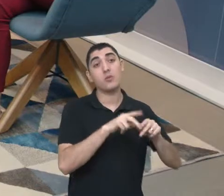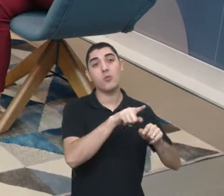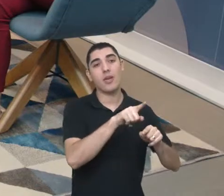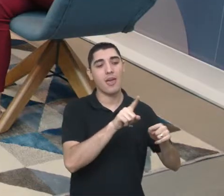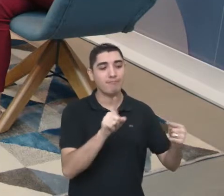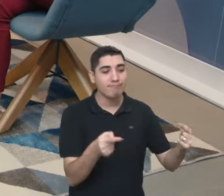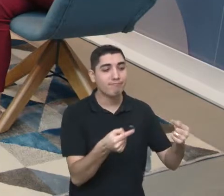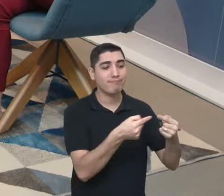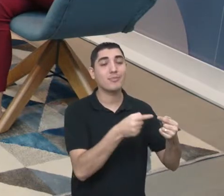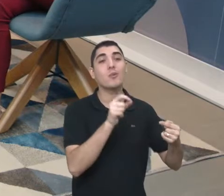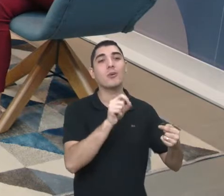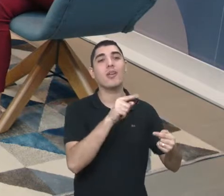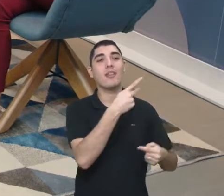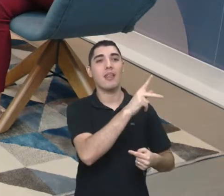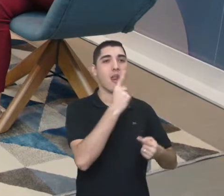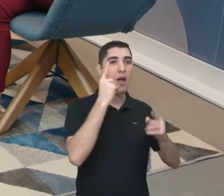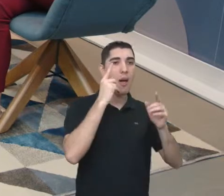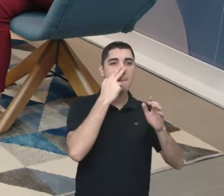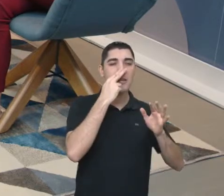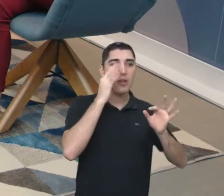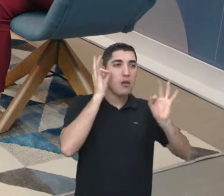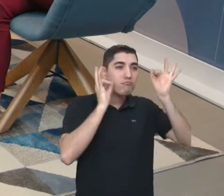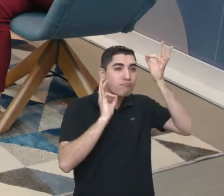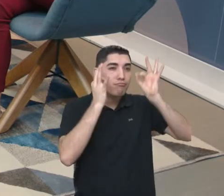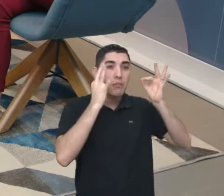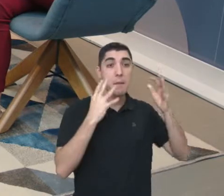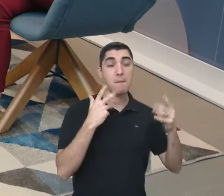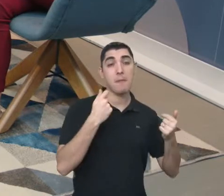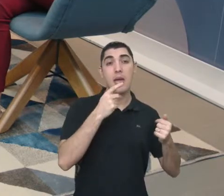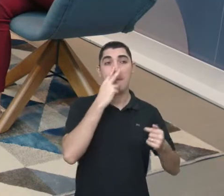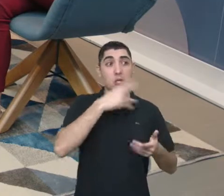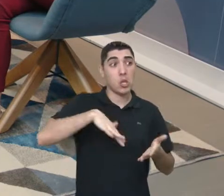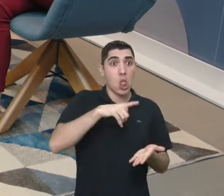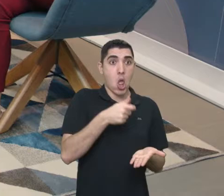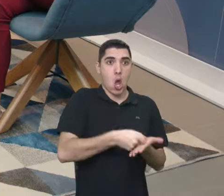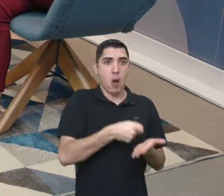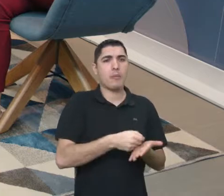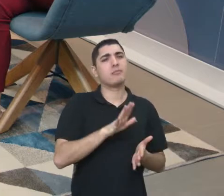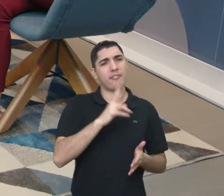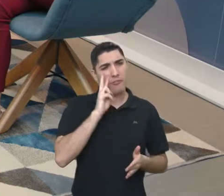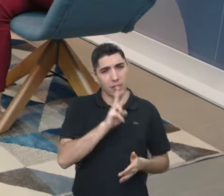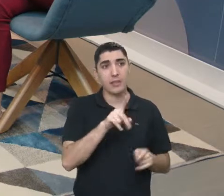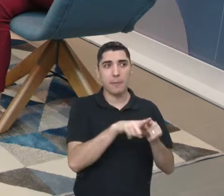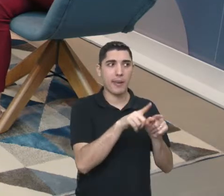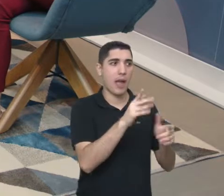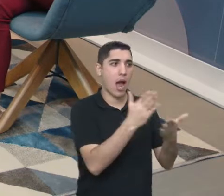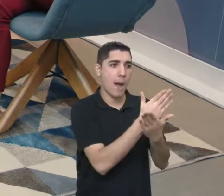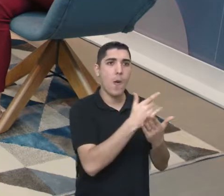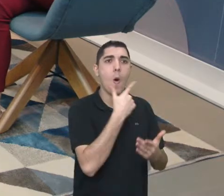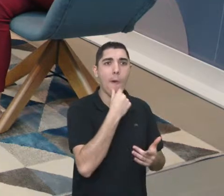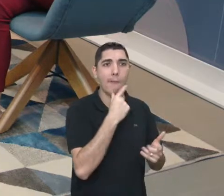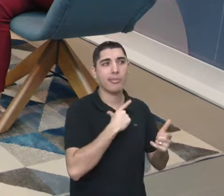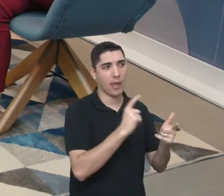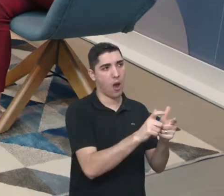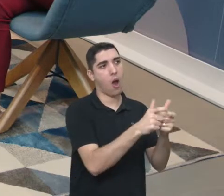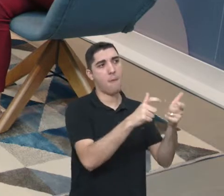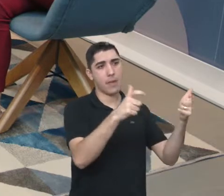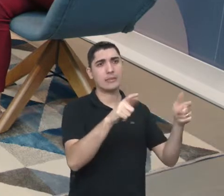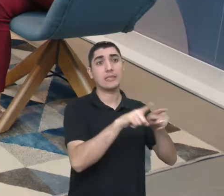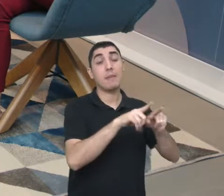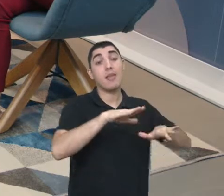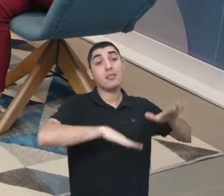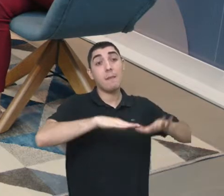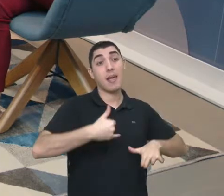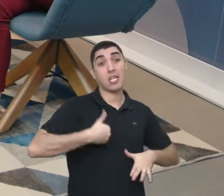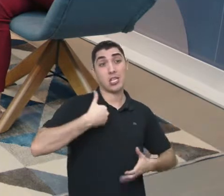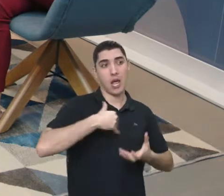muito ligado realmente à pressão estética que a mulher vive. Hoje a gente tem visto o crescimento em homens, inclusive também em diferentes